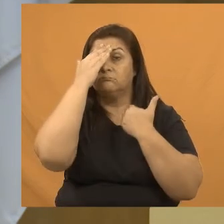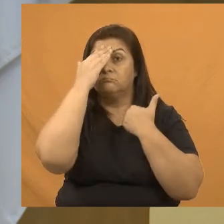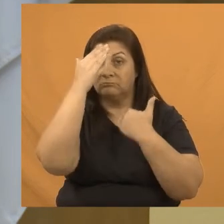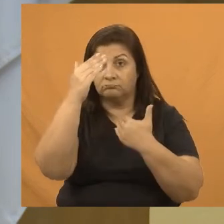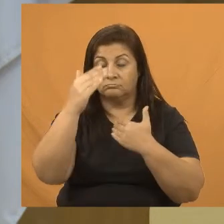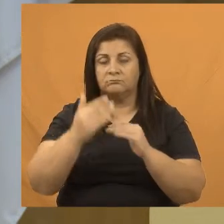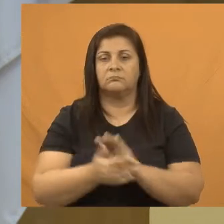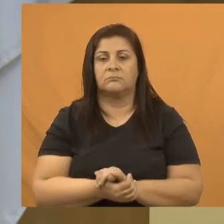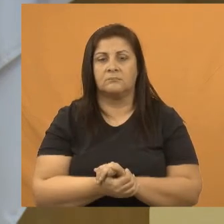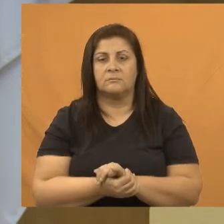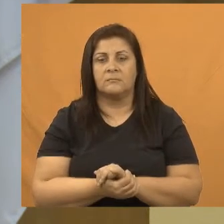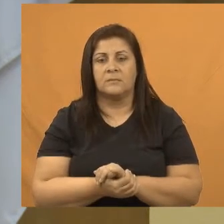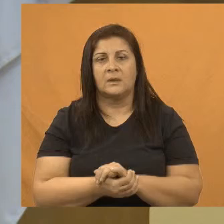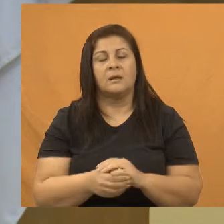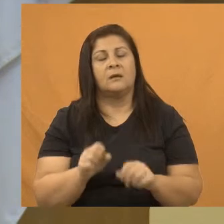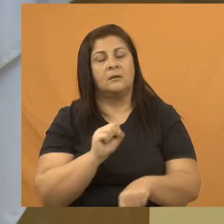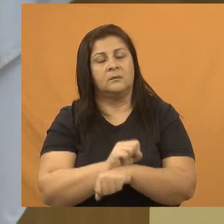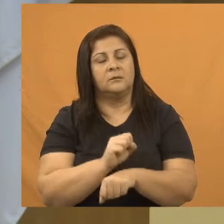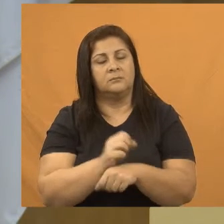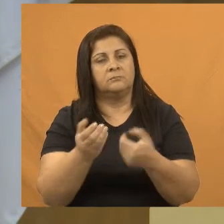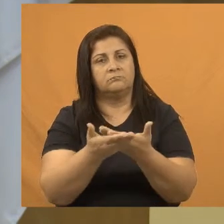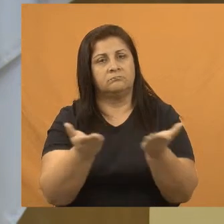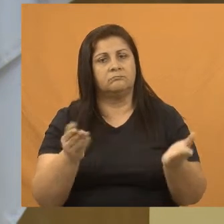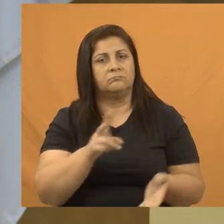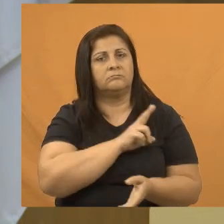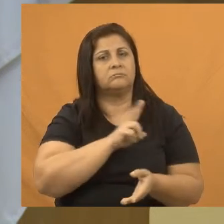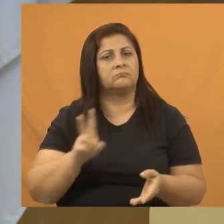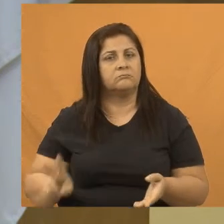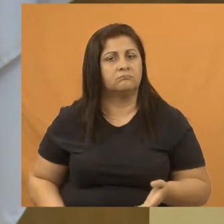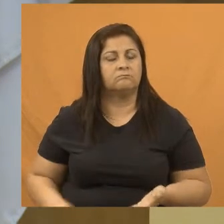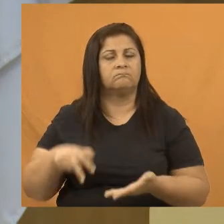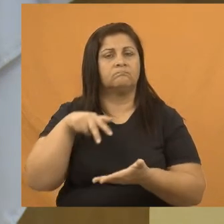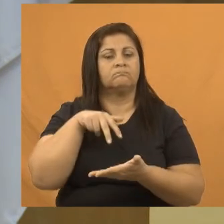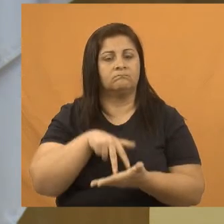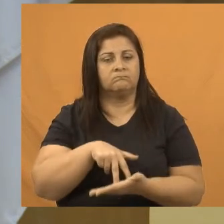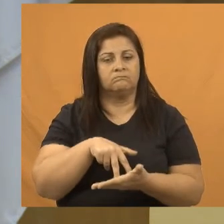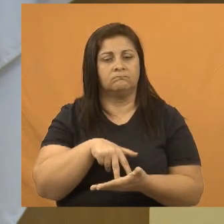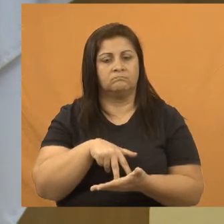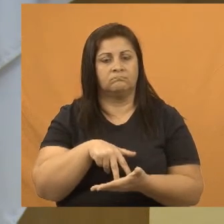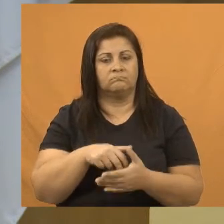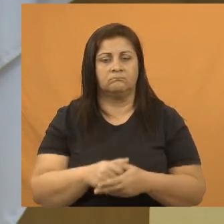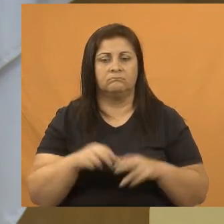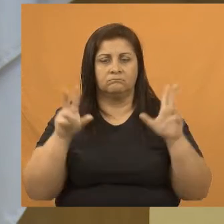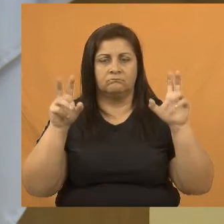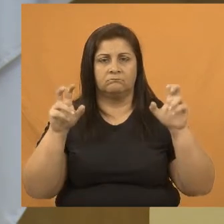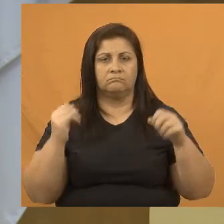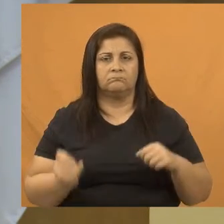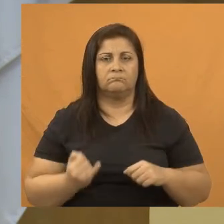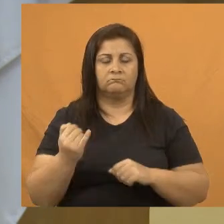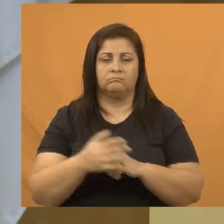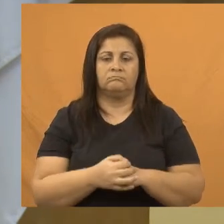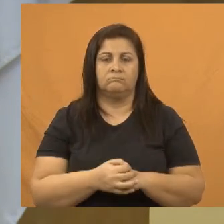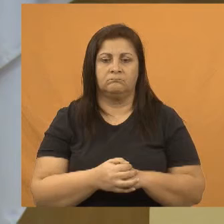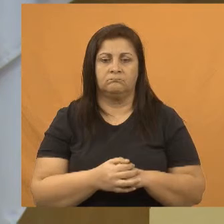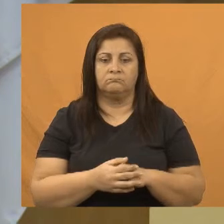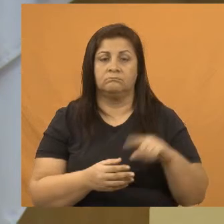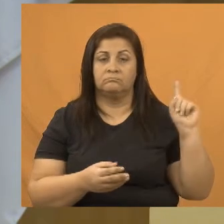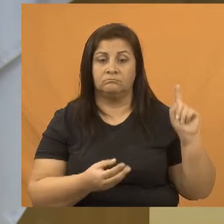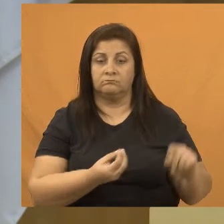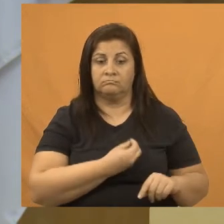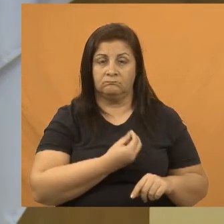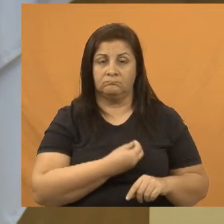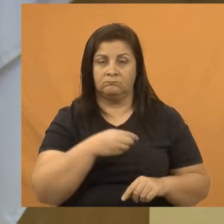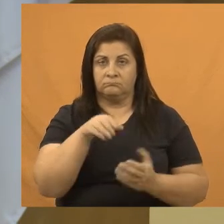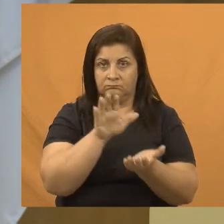faça um debate aqui, eu espero que os vereadores venham se posicionar em relação a esse tema tão importante. Sou morador aqui de Jacareí há